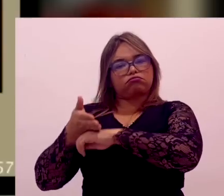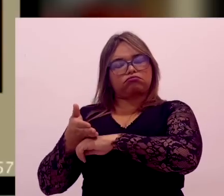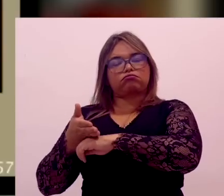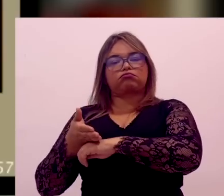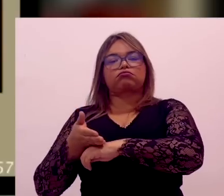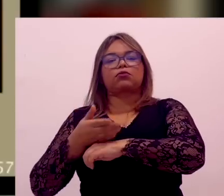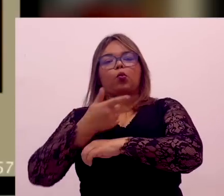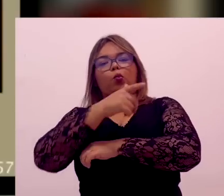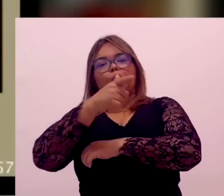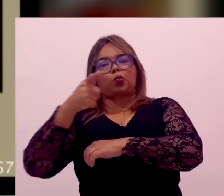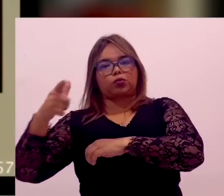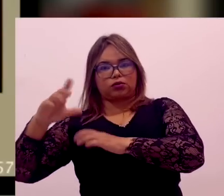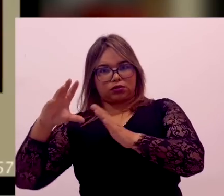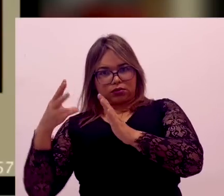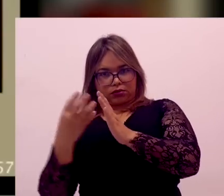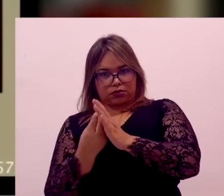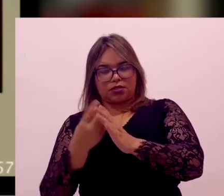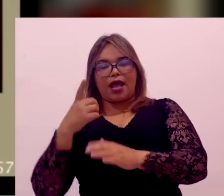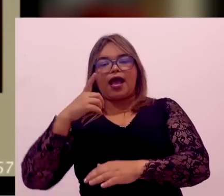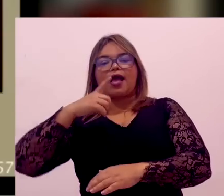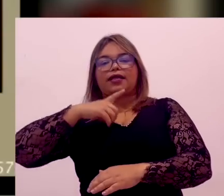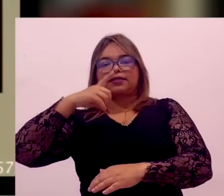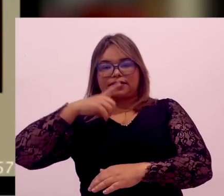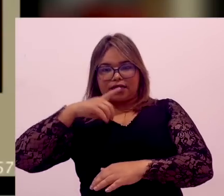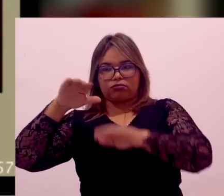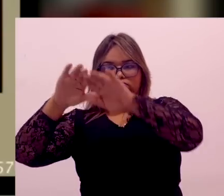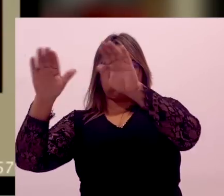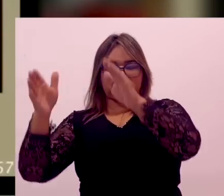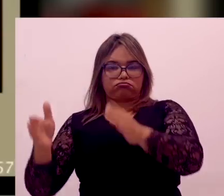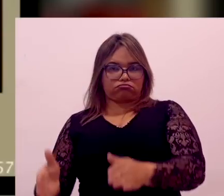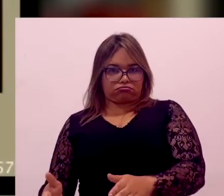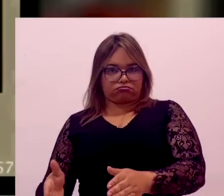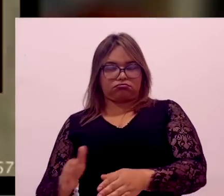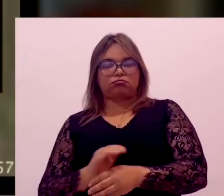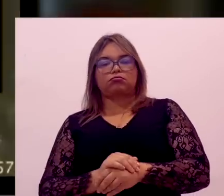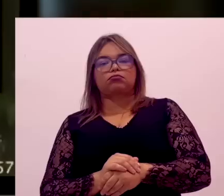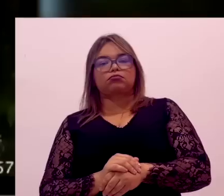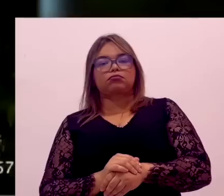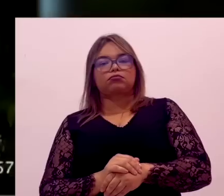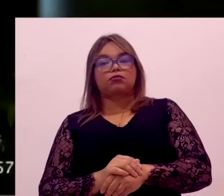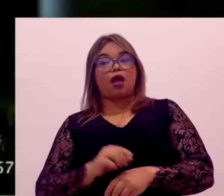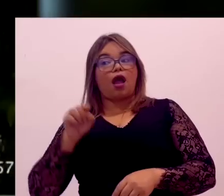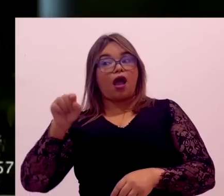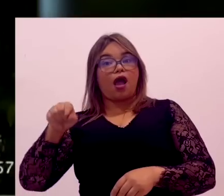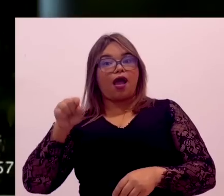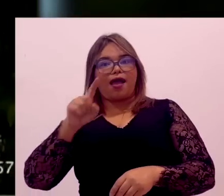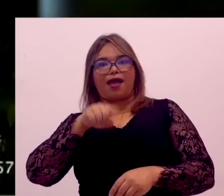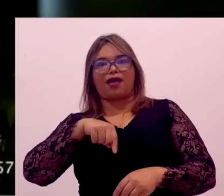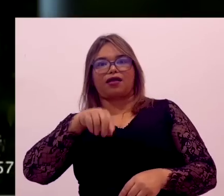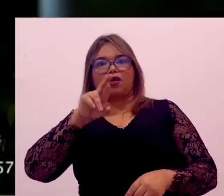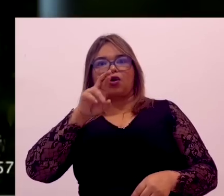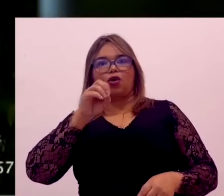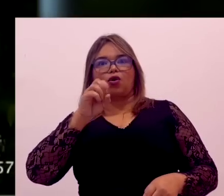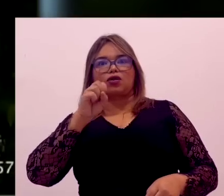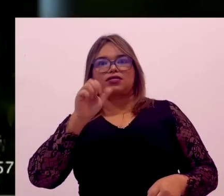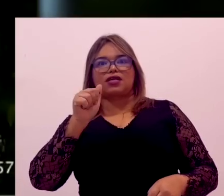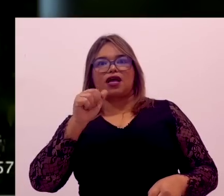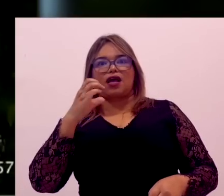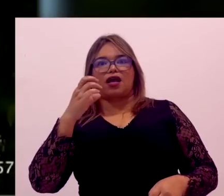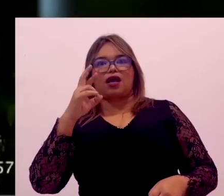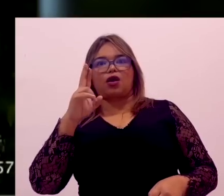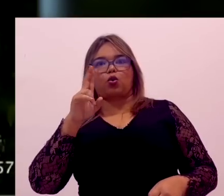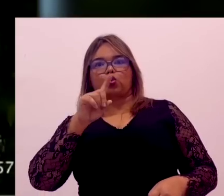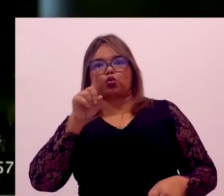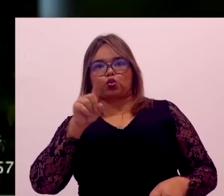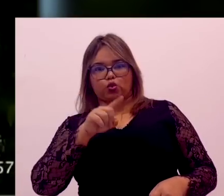Maiorca. Agora, isso é o Rosa Cruz. A rosa é um símbolo dessa divindade. Agora, eu não me incomodo muito